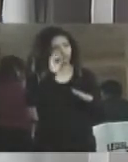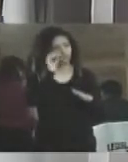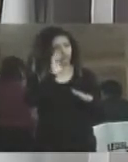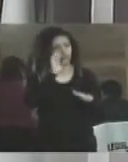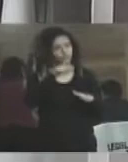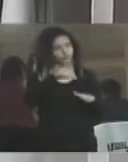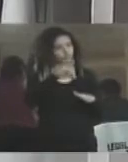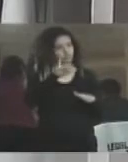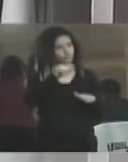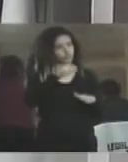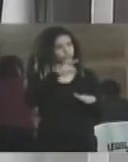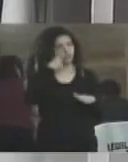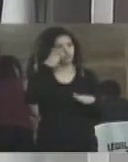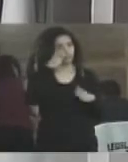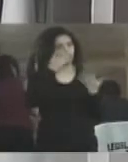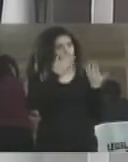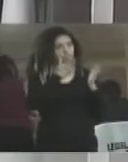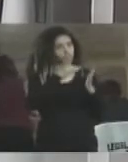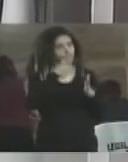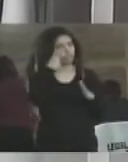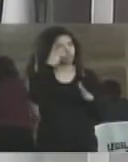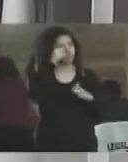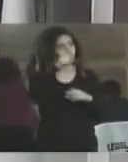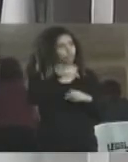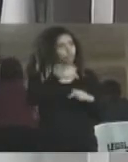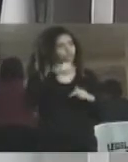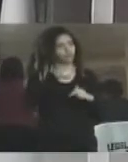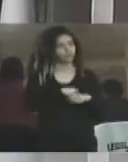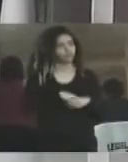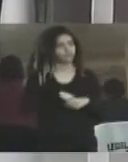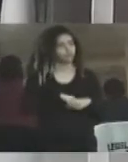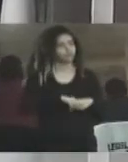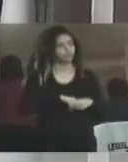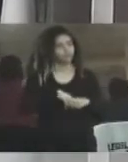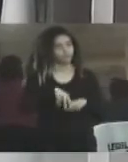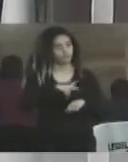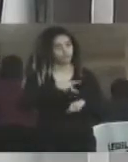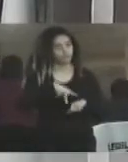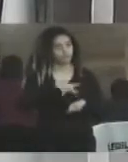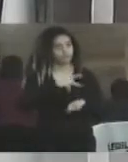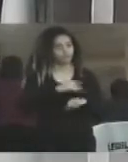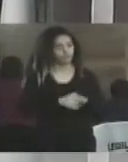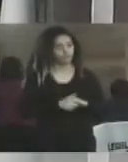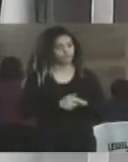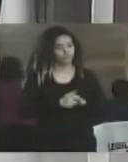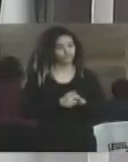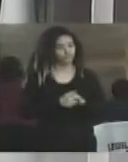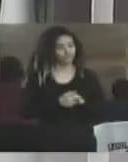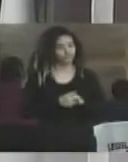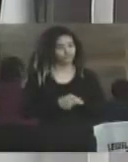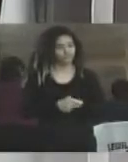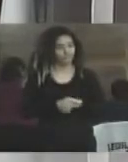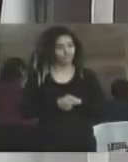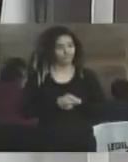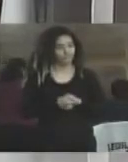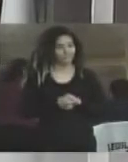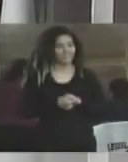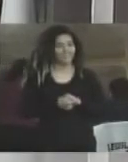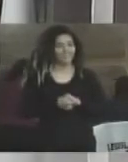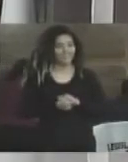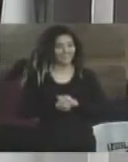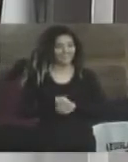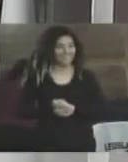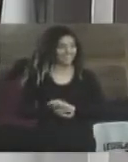dos vereadores. Meus parabéns aos vereadores dessa casa, do nosso país e do mundo afora que tem esse cargo